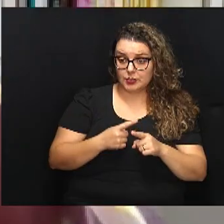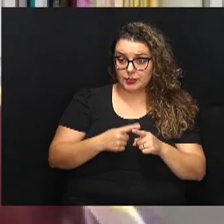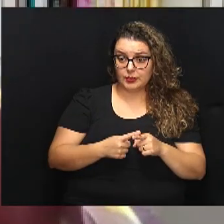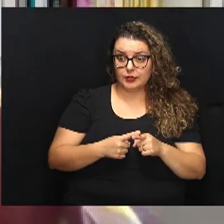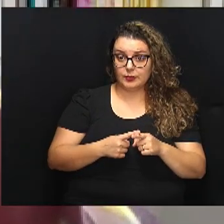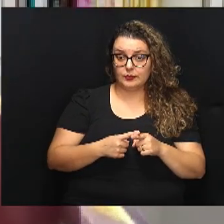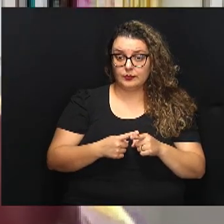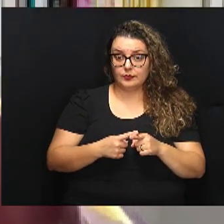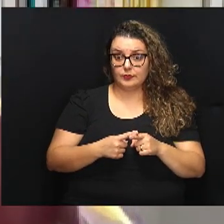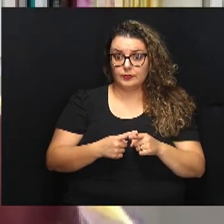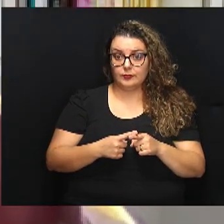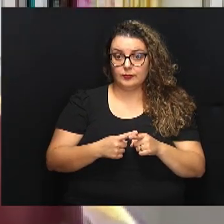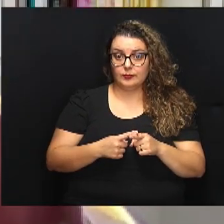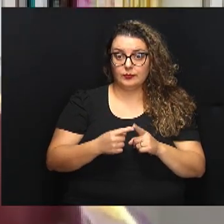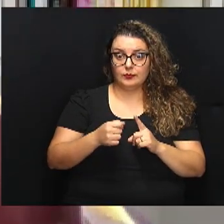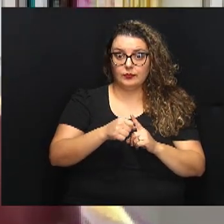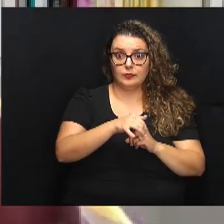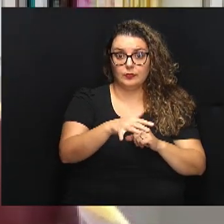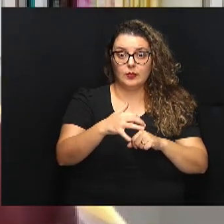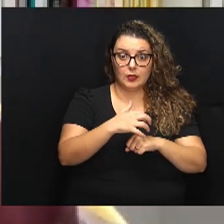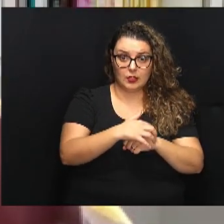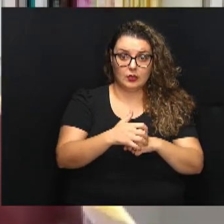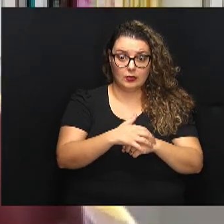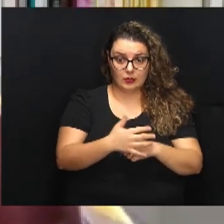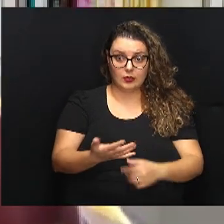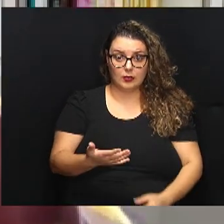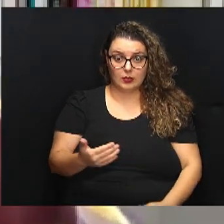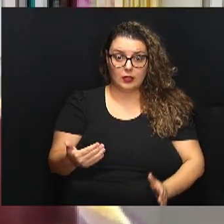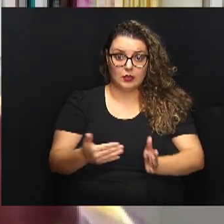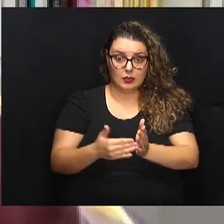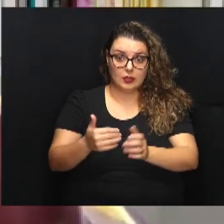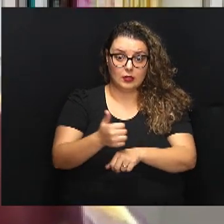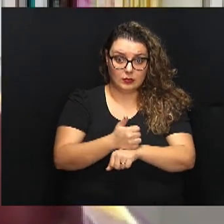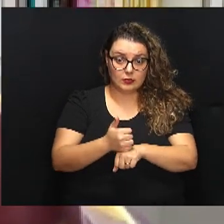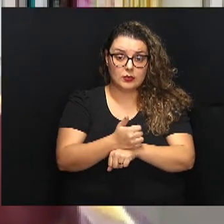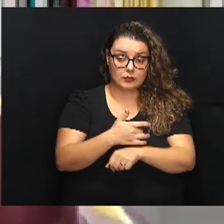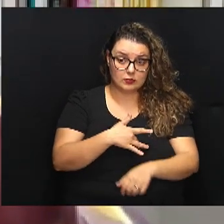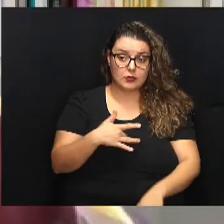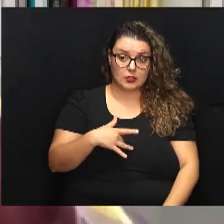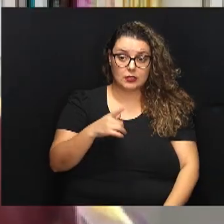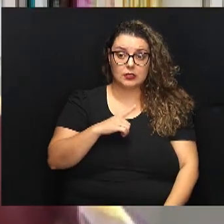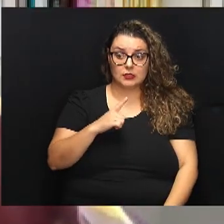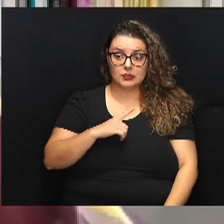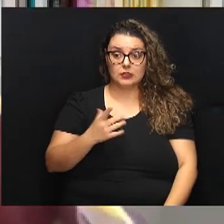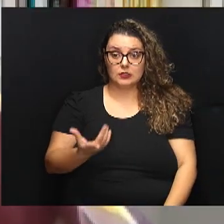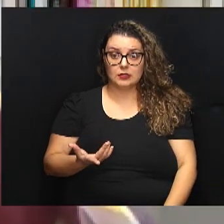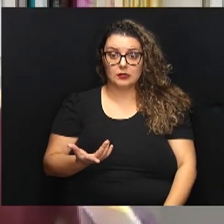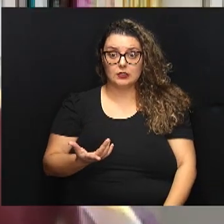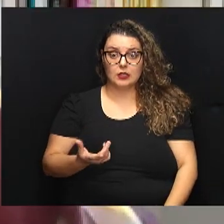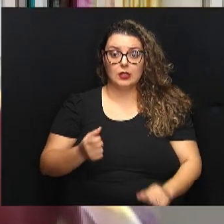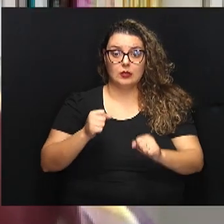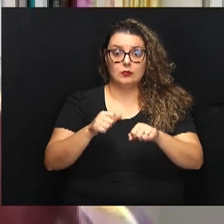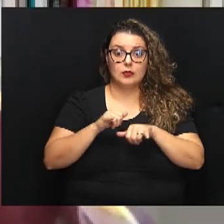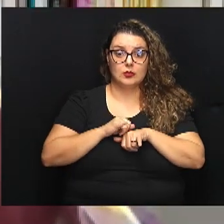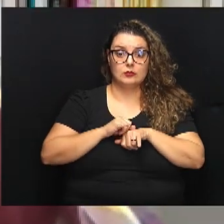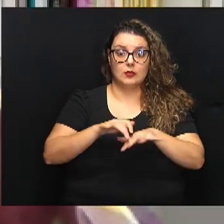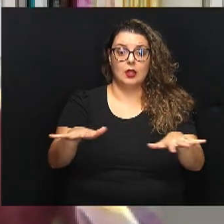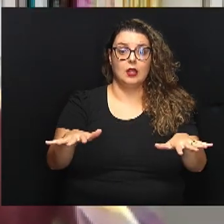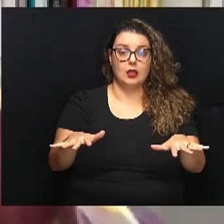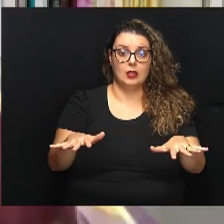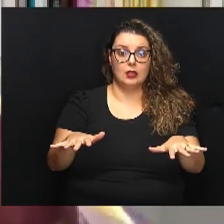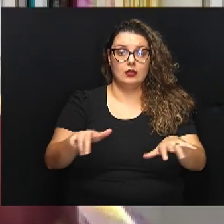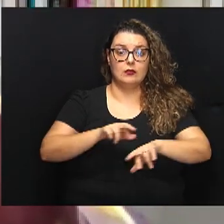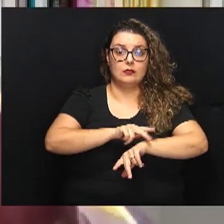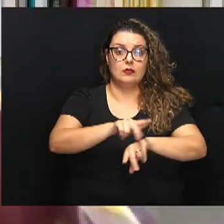um influenciador, que seja até profissional de saúde também existem, pode propagar muitos